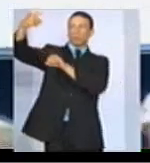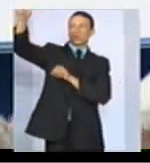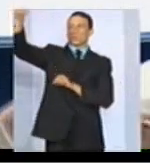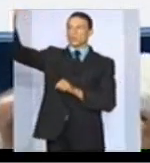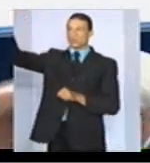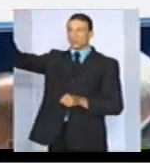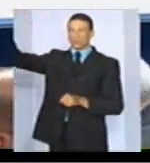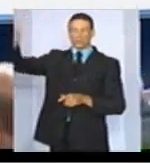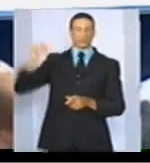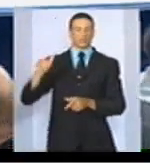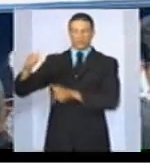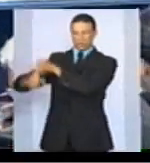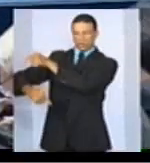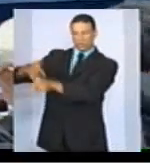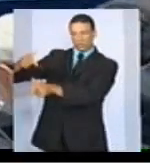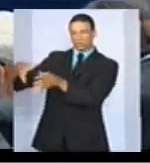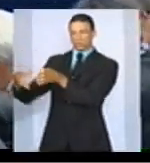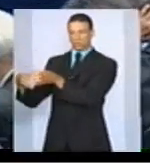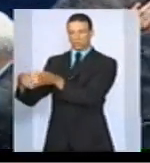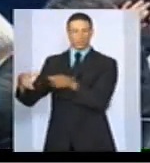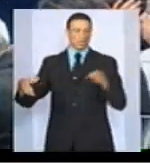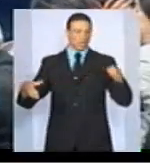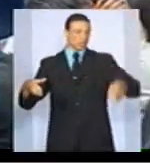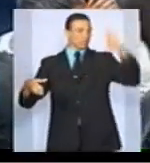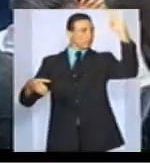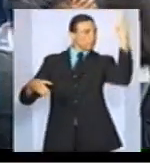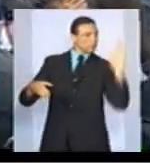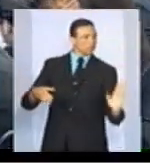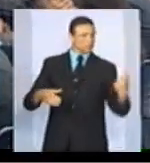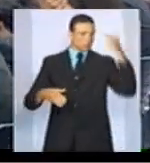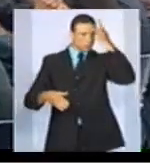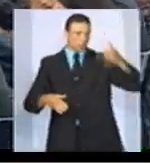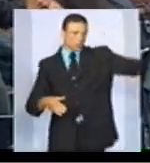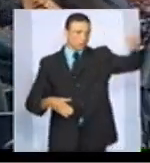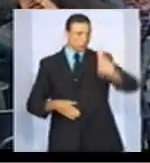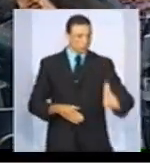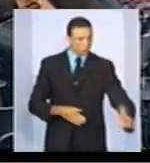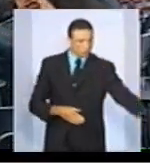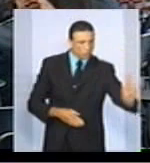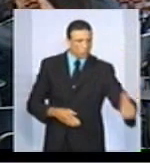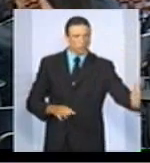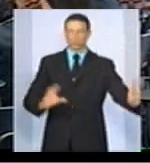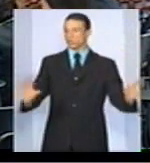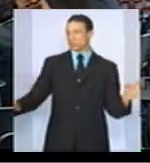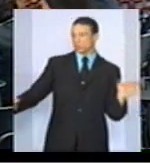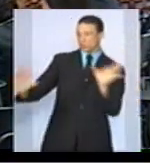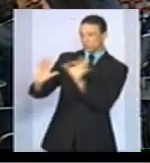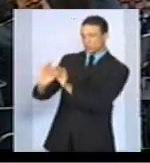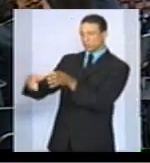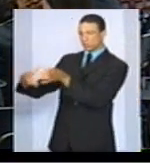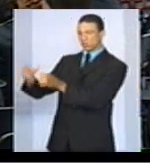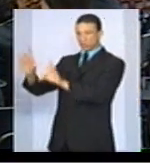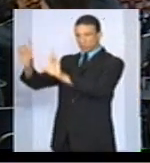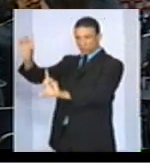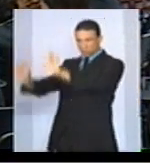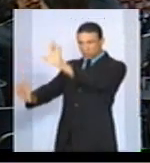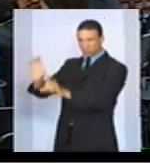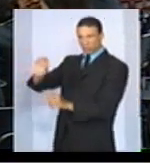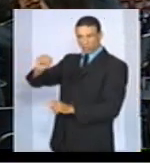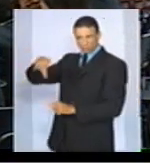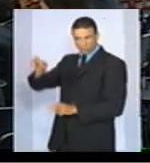pelas operadoras aos assinantes brasileiros os canais internacionais senhor Ministro